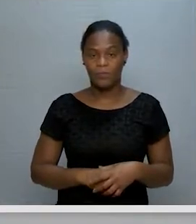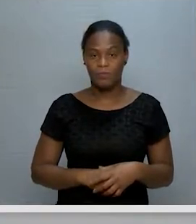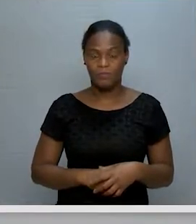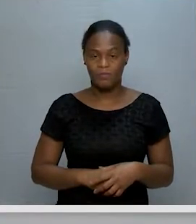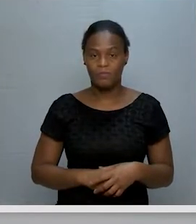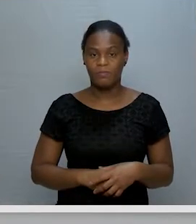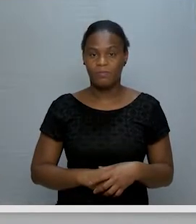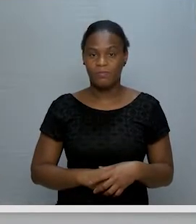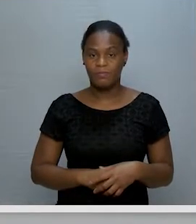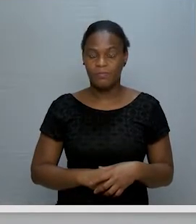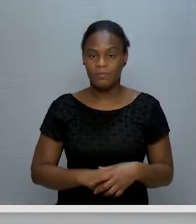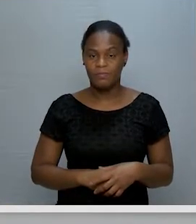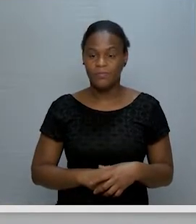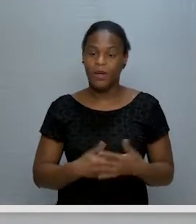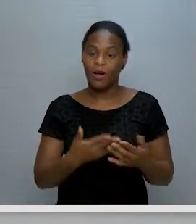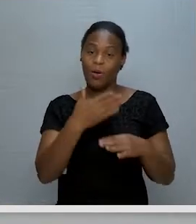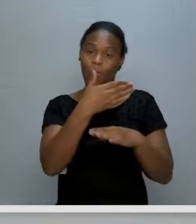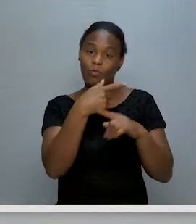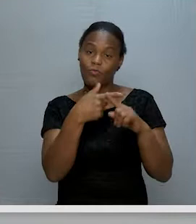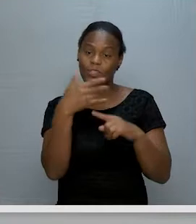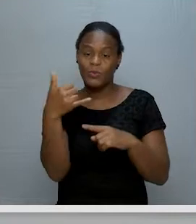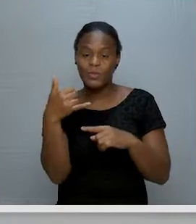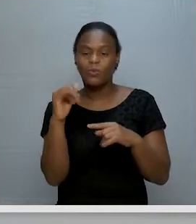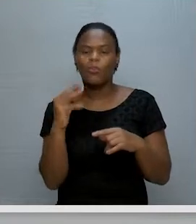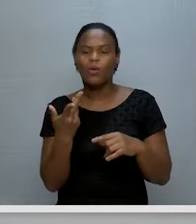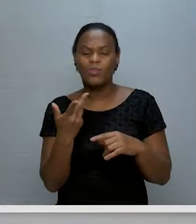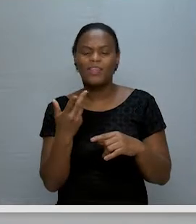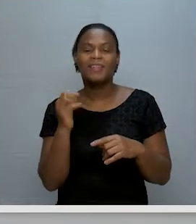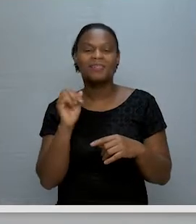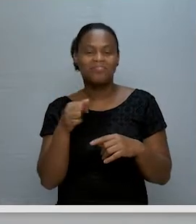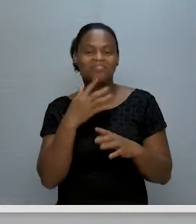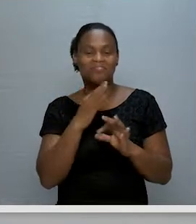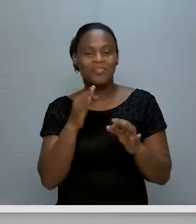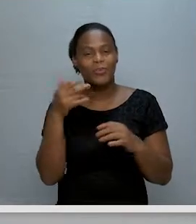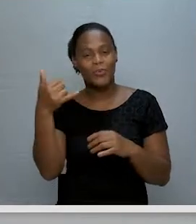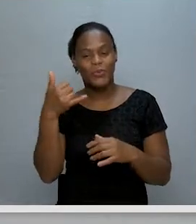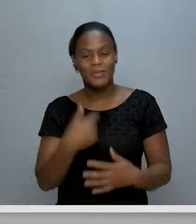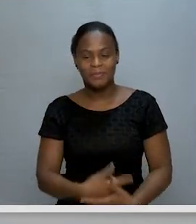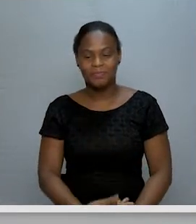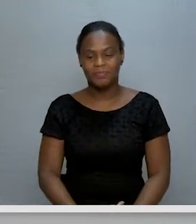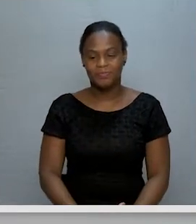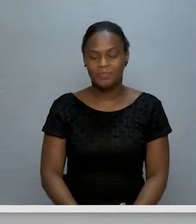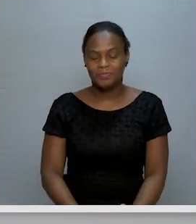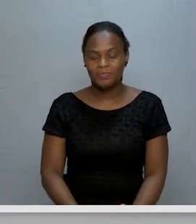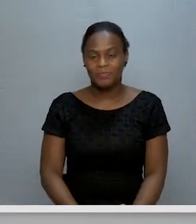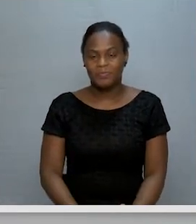por 2. 1 vezes 2, isso, 2.